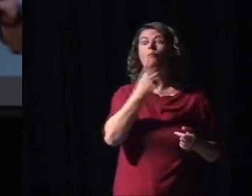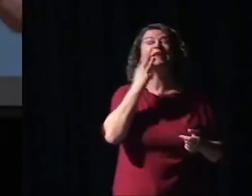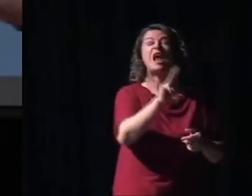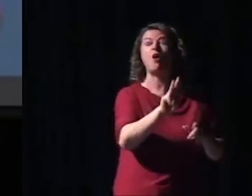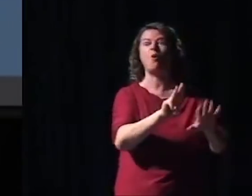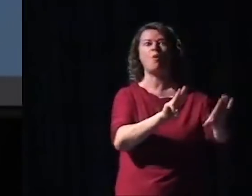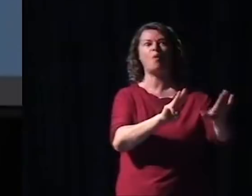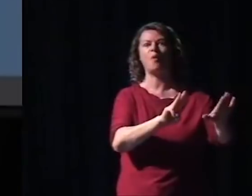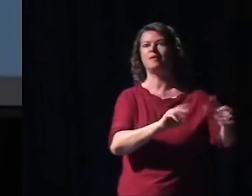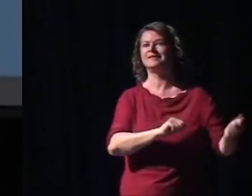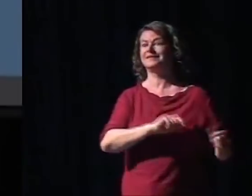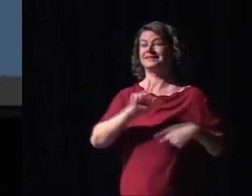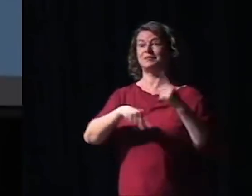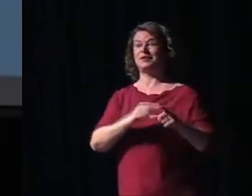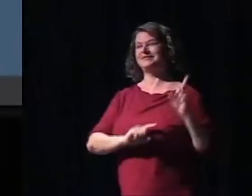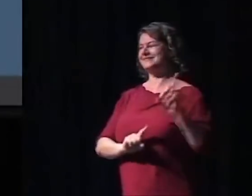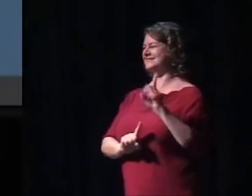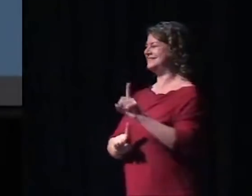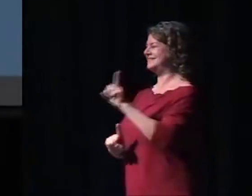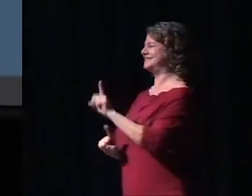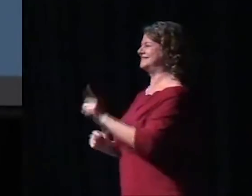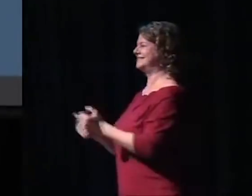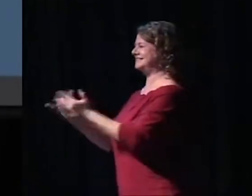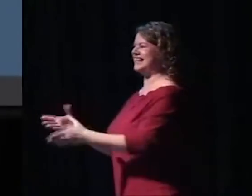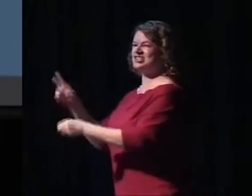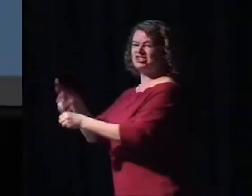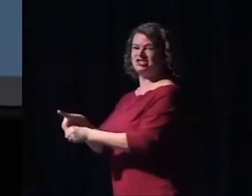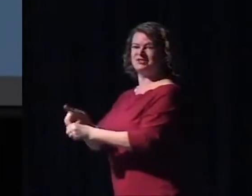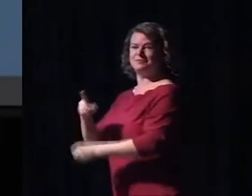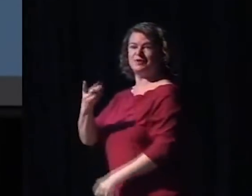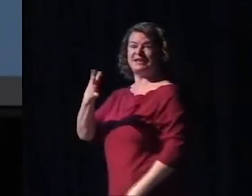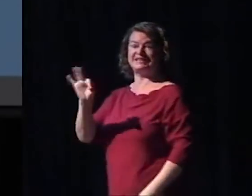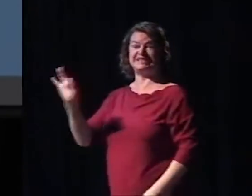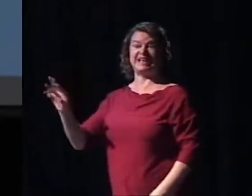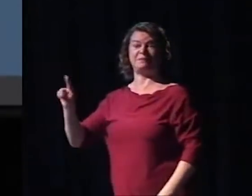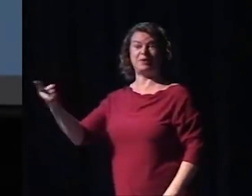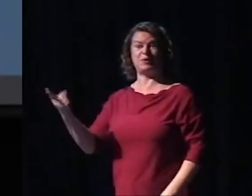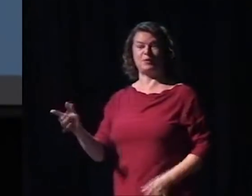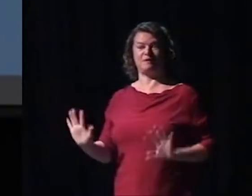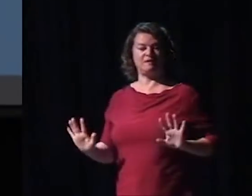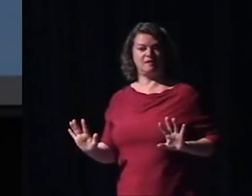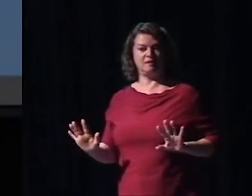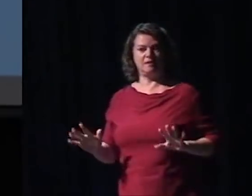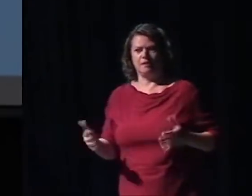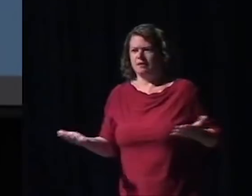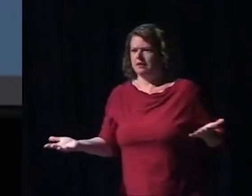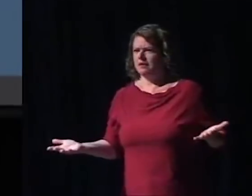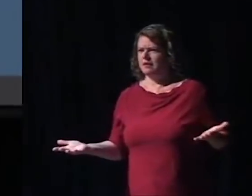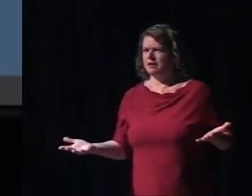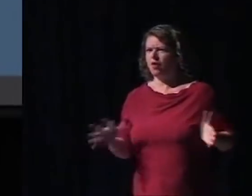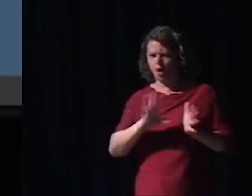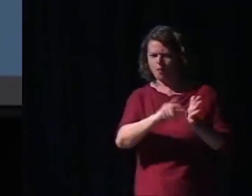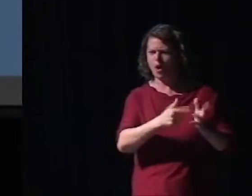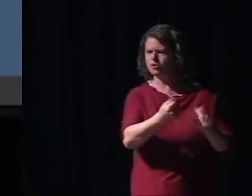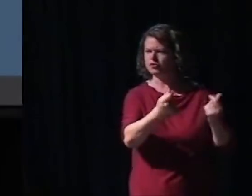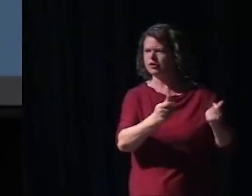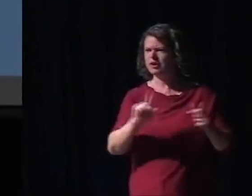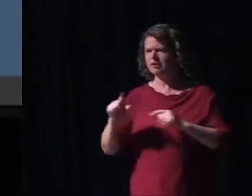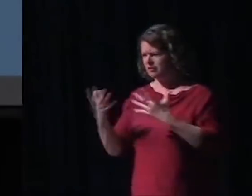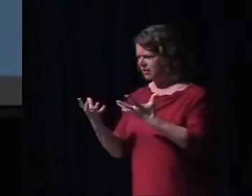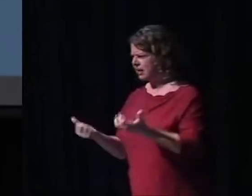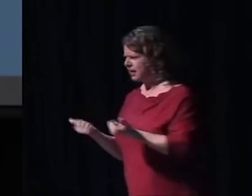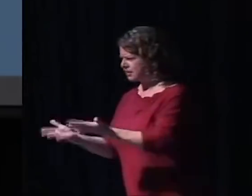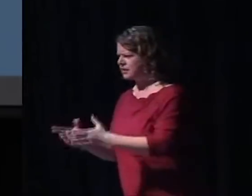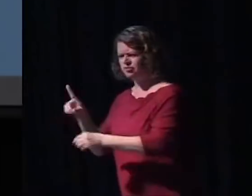mel de dentro do cadáver, ele vai tirar mel do meio daquela carcaça podre.